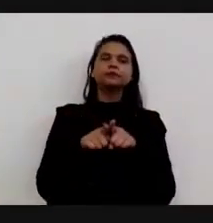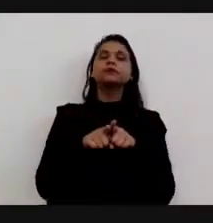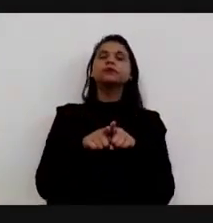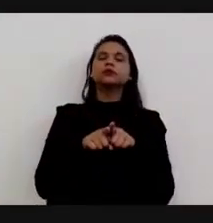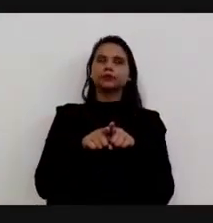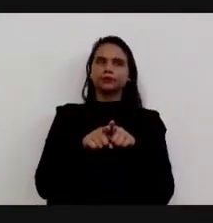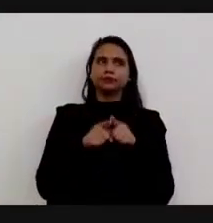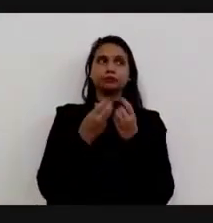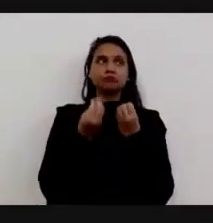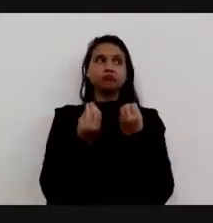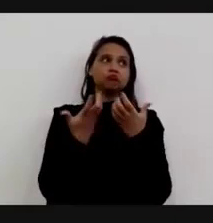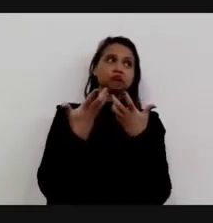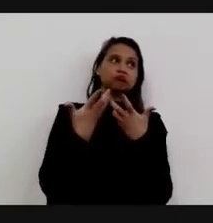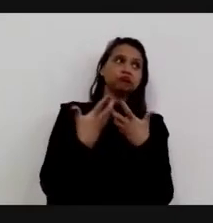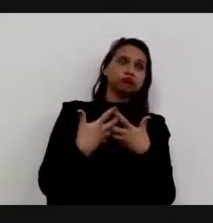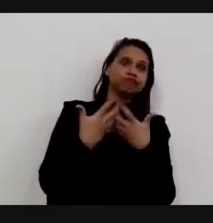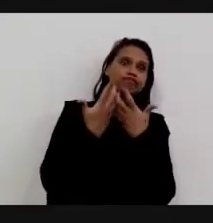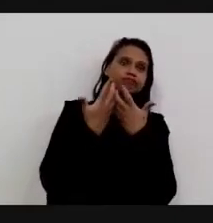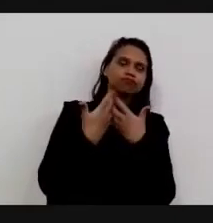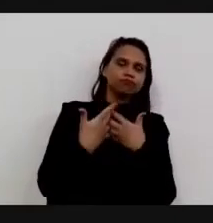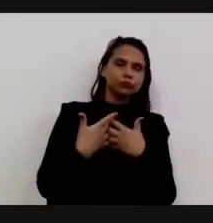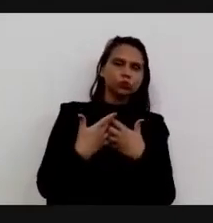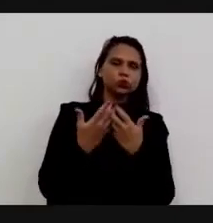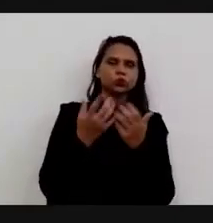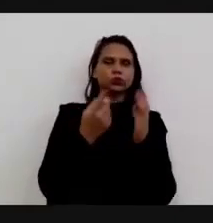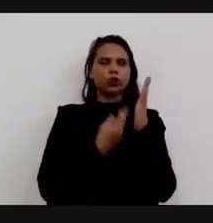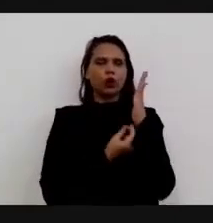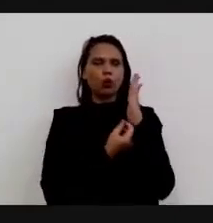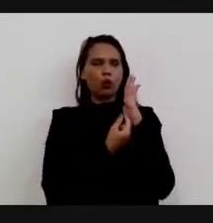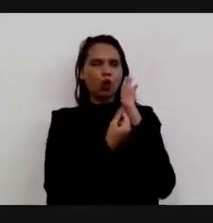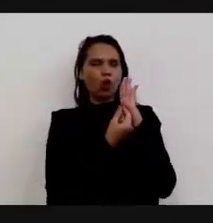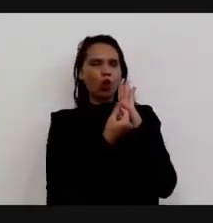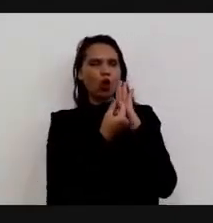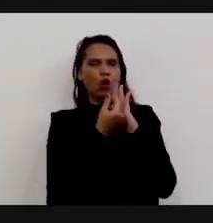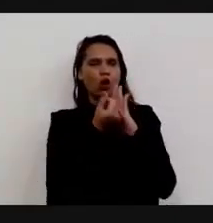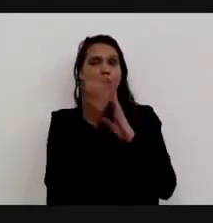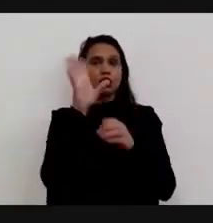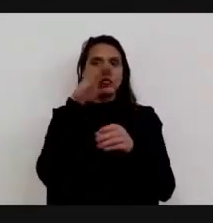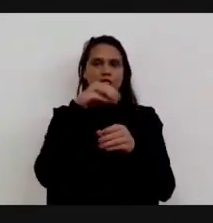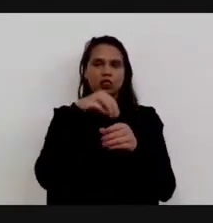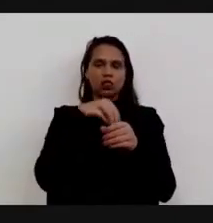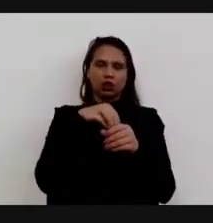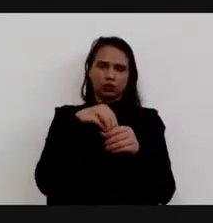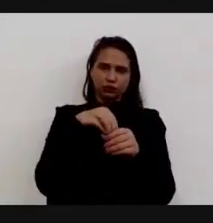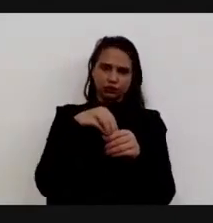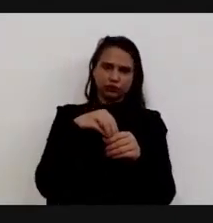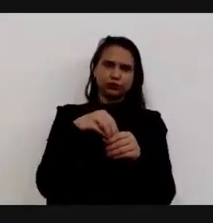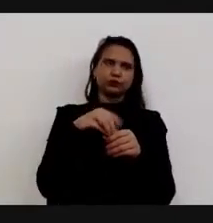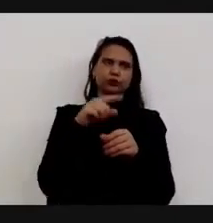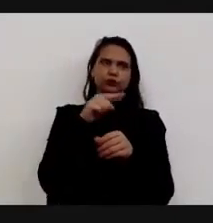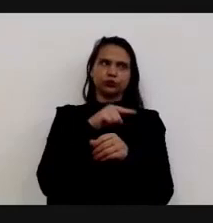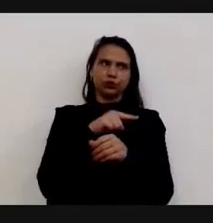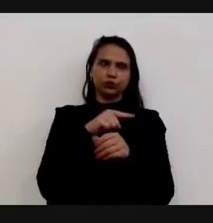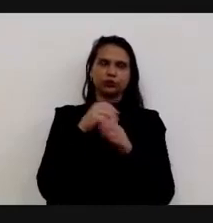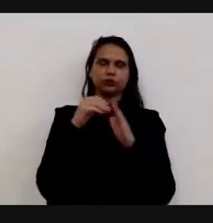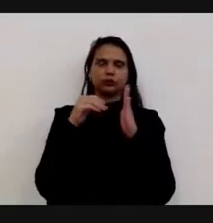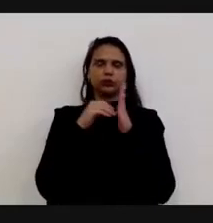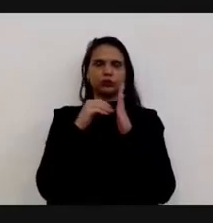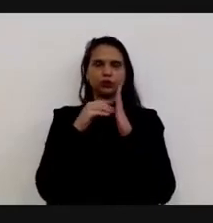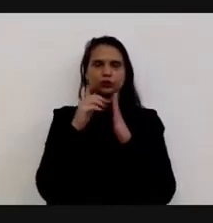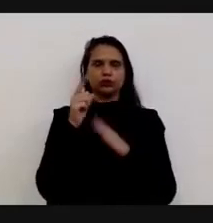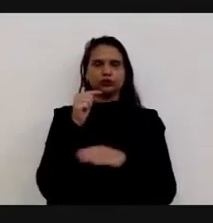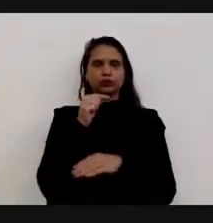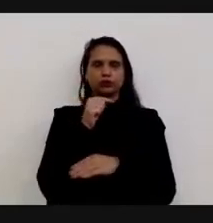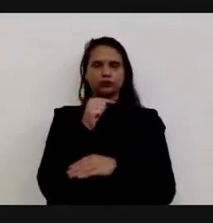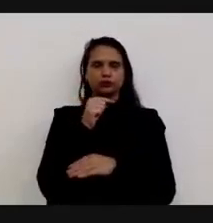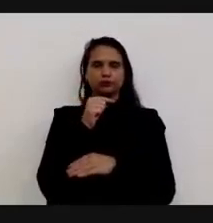como funciona o orçamento dentro do Congresso Nacional. Então, foi por aí que eu construí minha lente teórica para